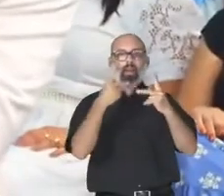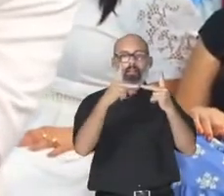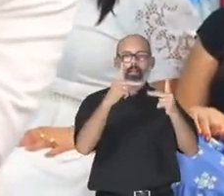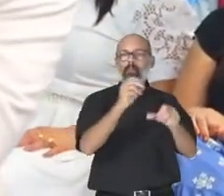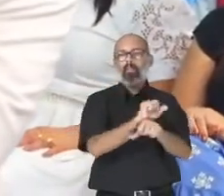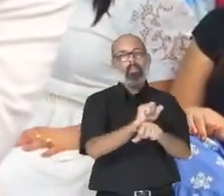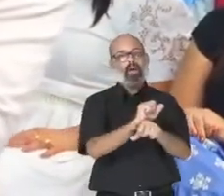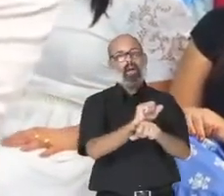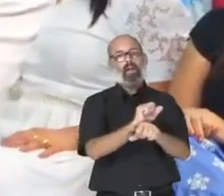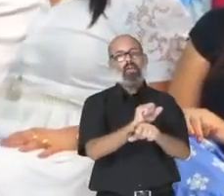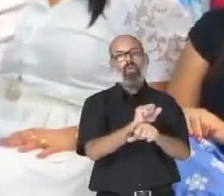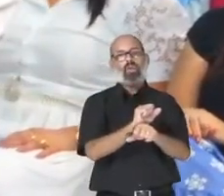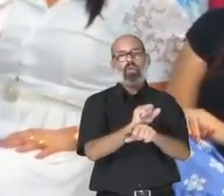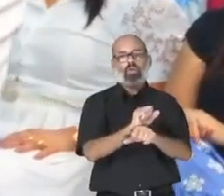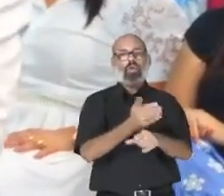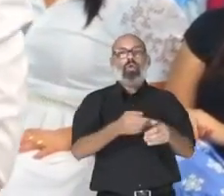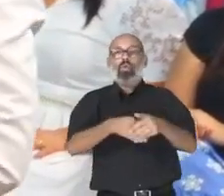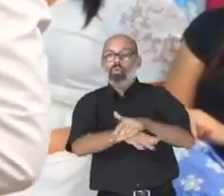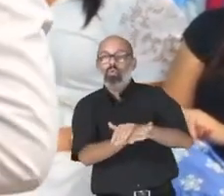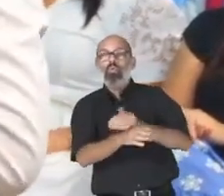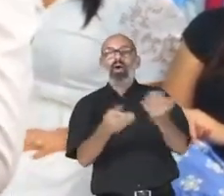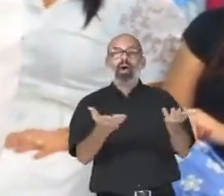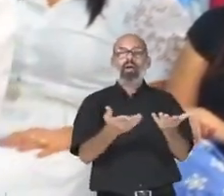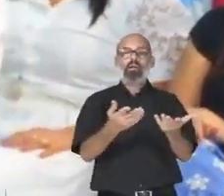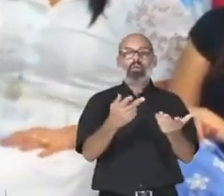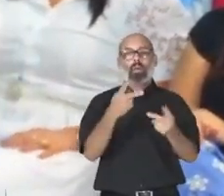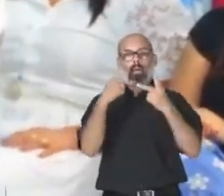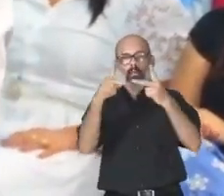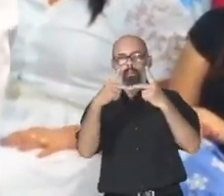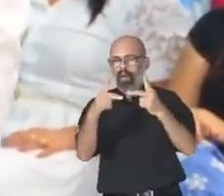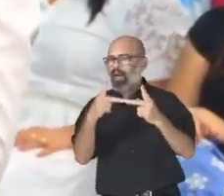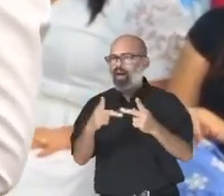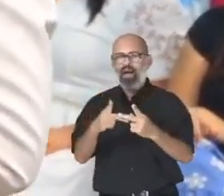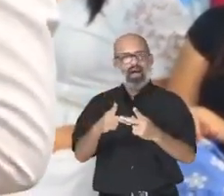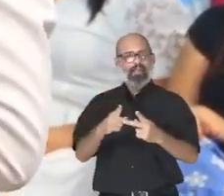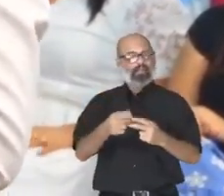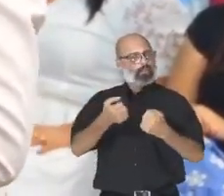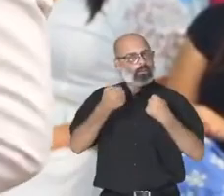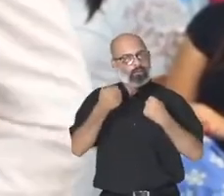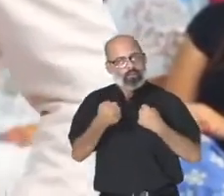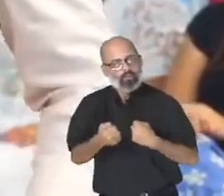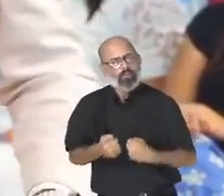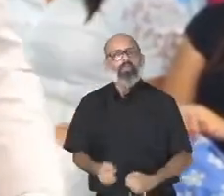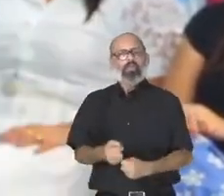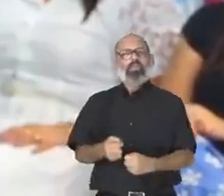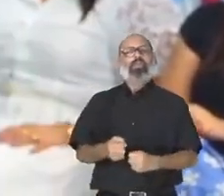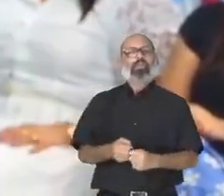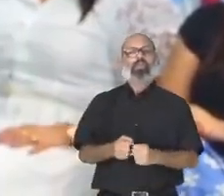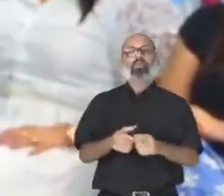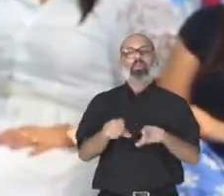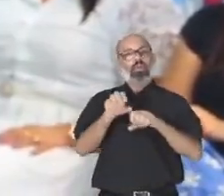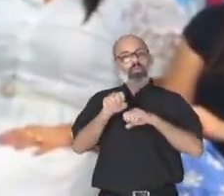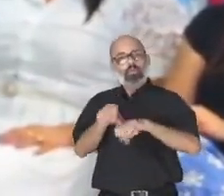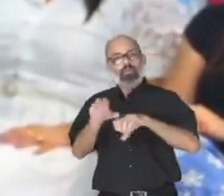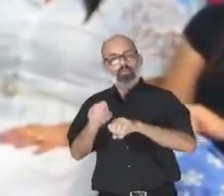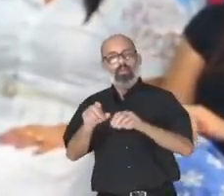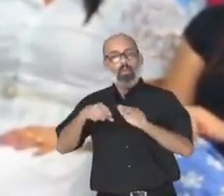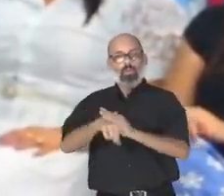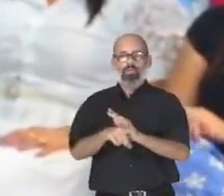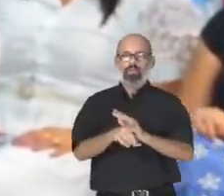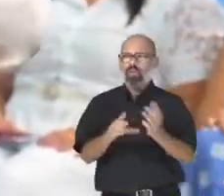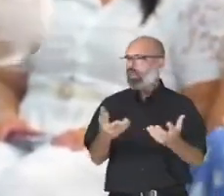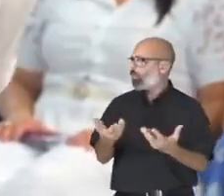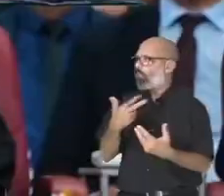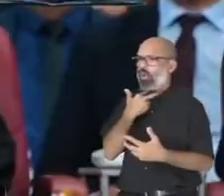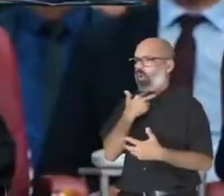aquele evangelho doce que eles estavam acostumados a ouvir e começou a pegar pesado. Na medida que ele foi pegando pesado, teve um dia que as pessoas disseram: não dá para